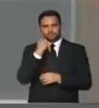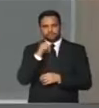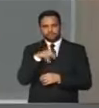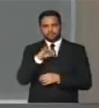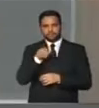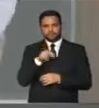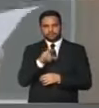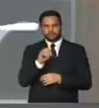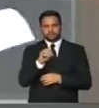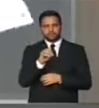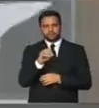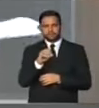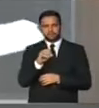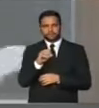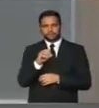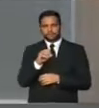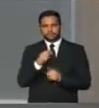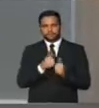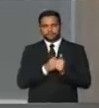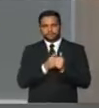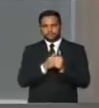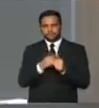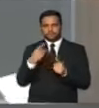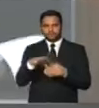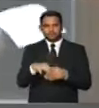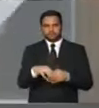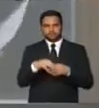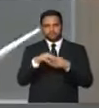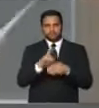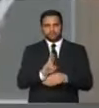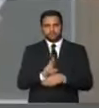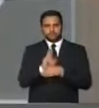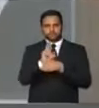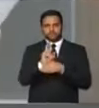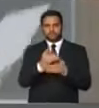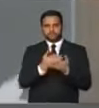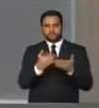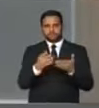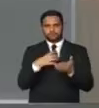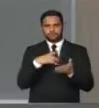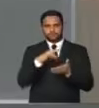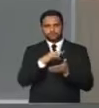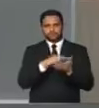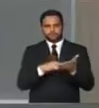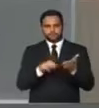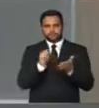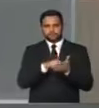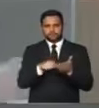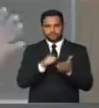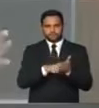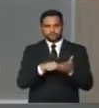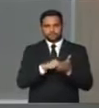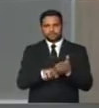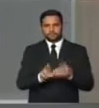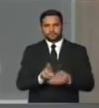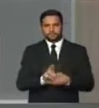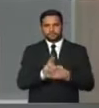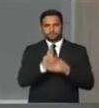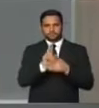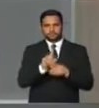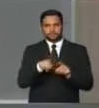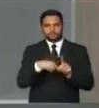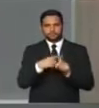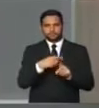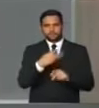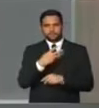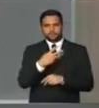Júnior, através dos seus líderes aqui representando esse documento aqui assinado, representam mais